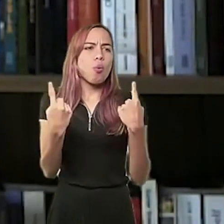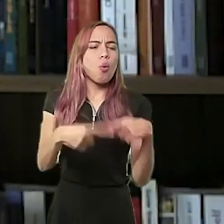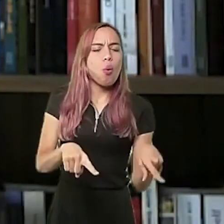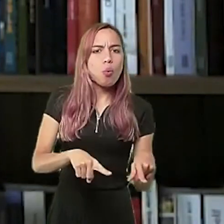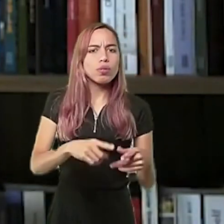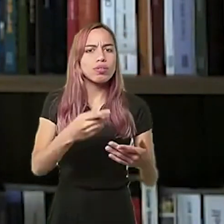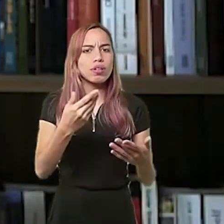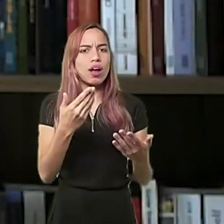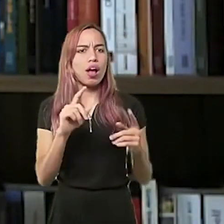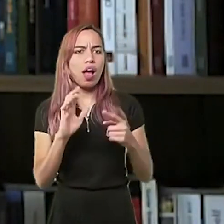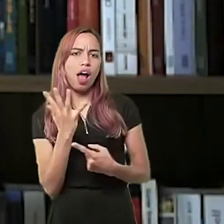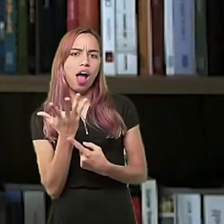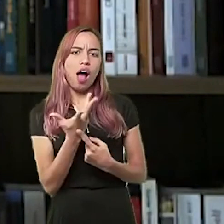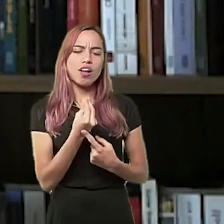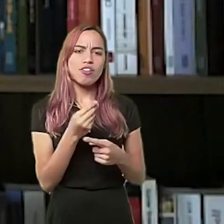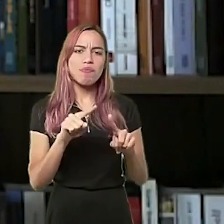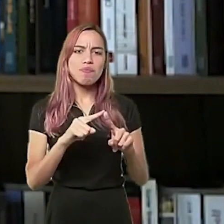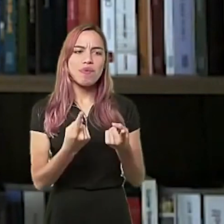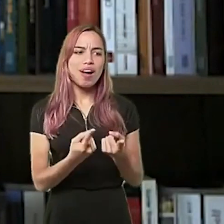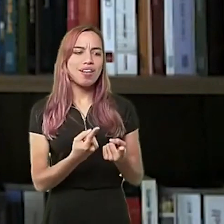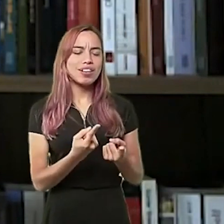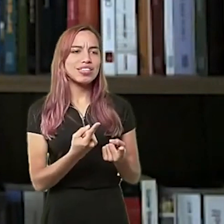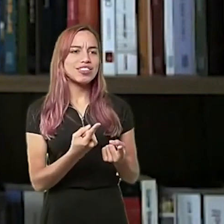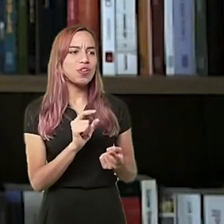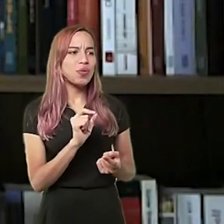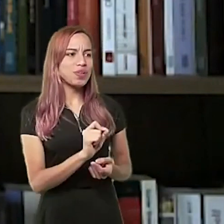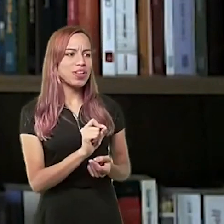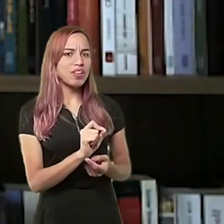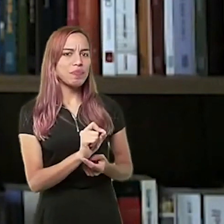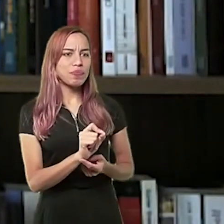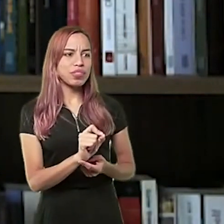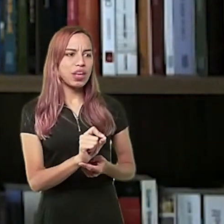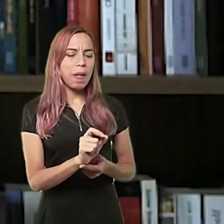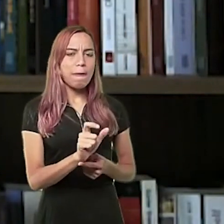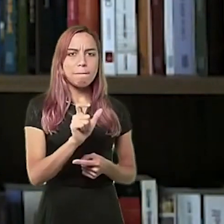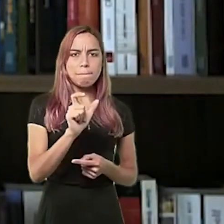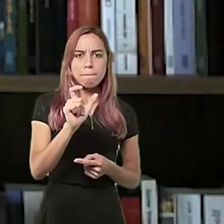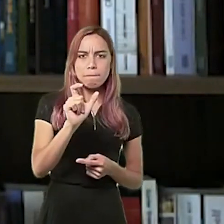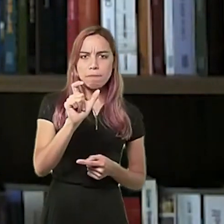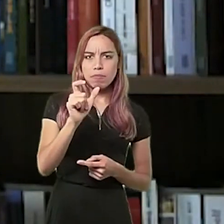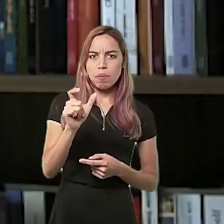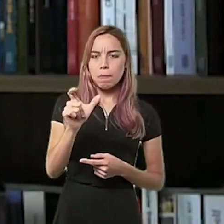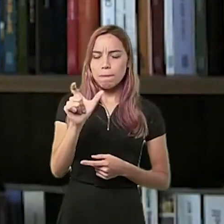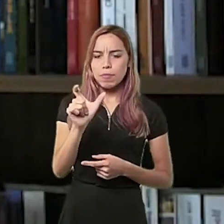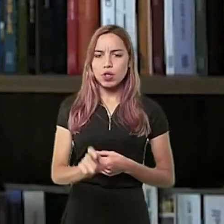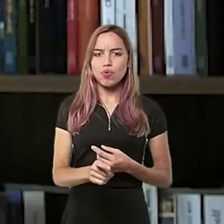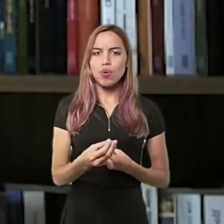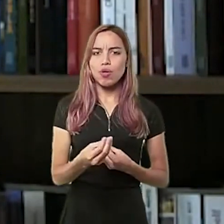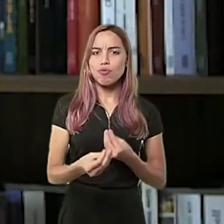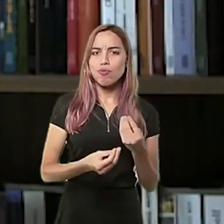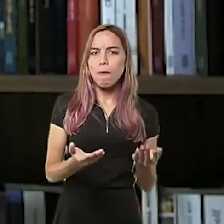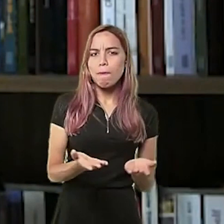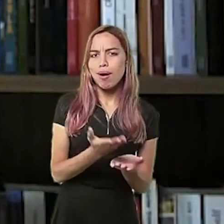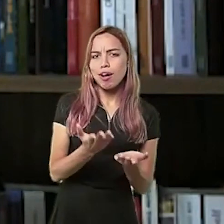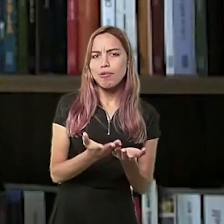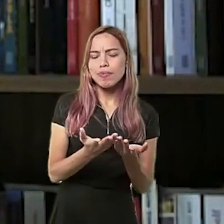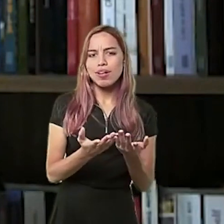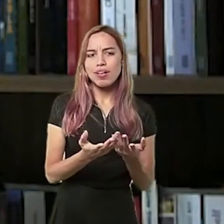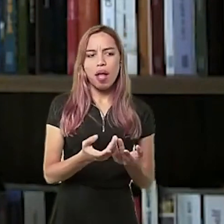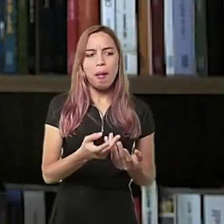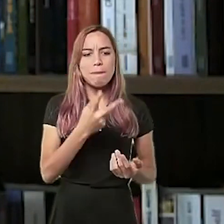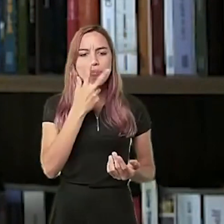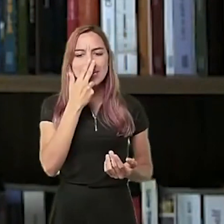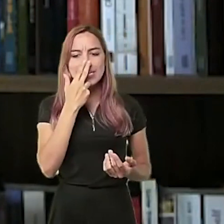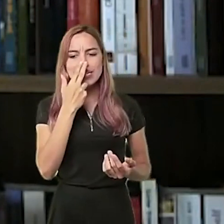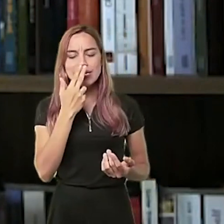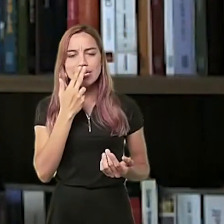na compreensão dela é que a arte para pessoas como nós era ilusão, fantasia. E isso